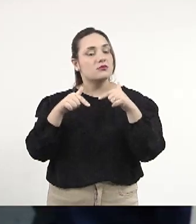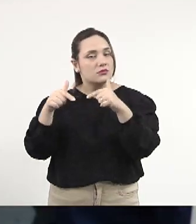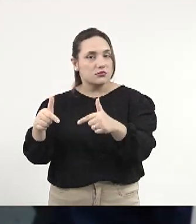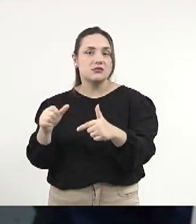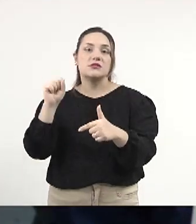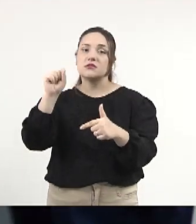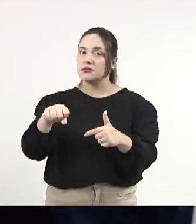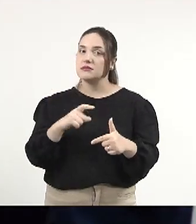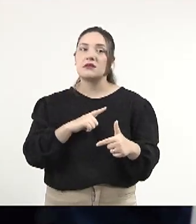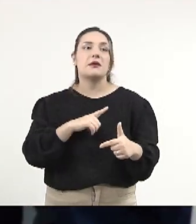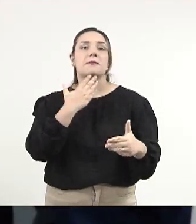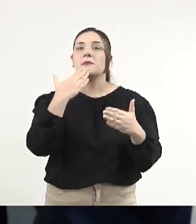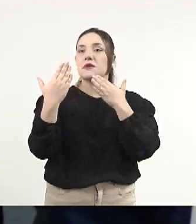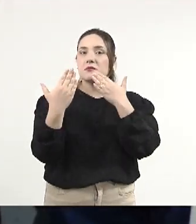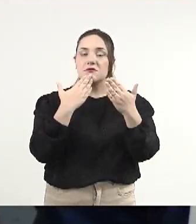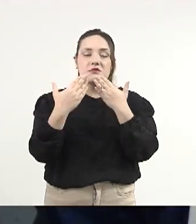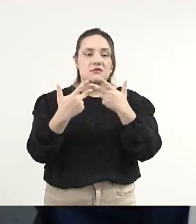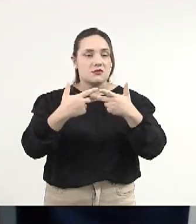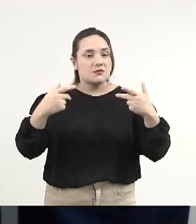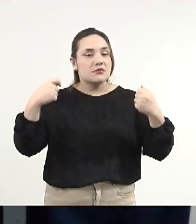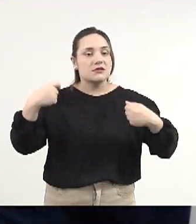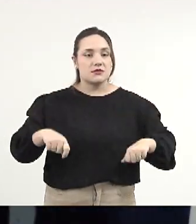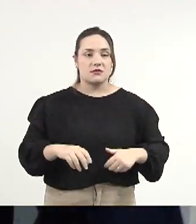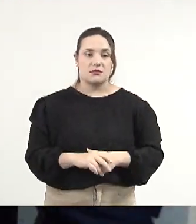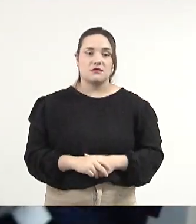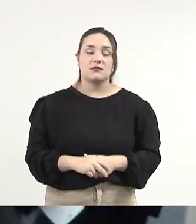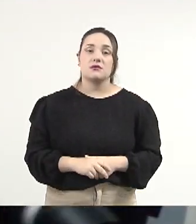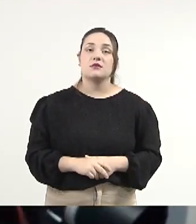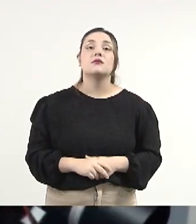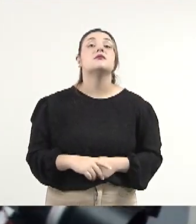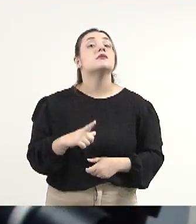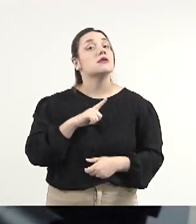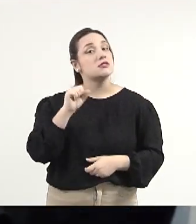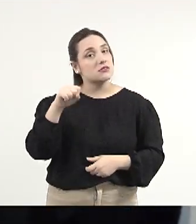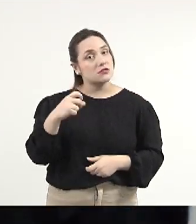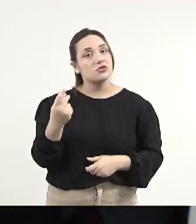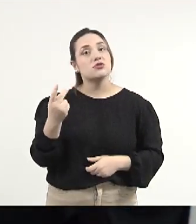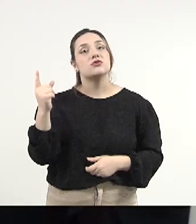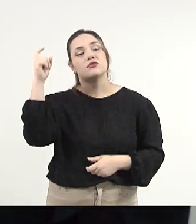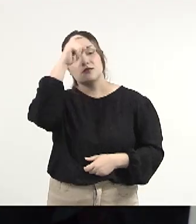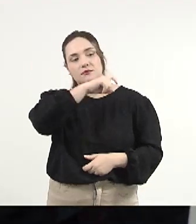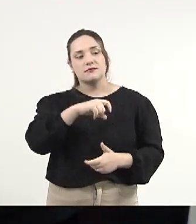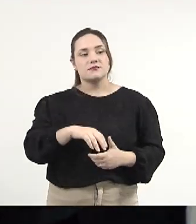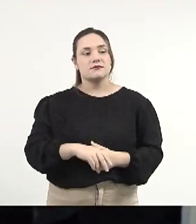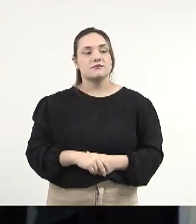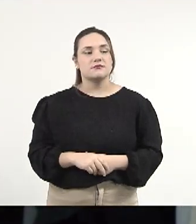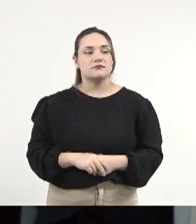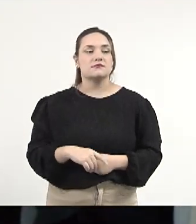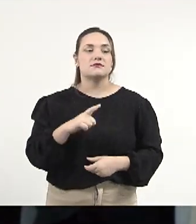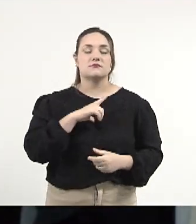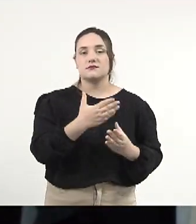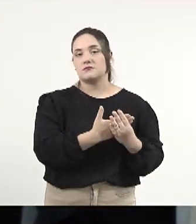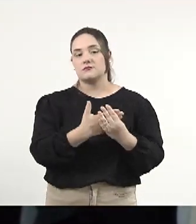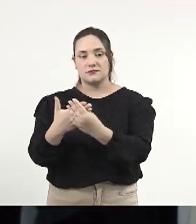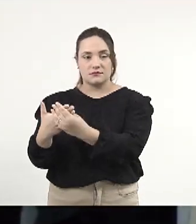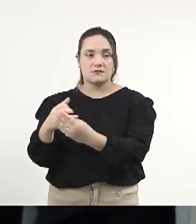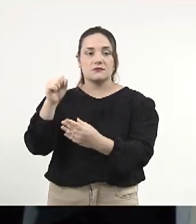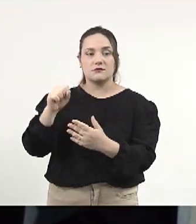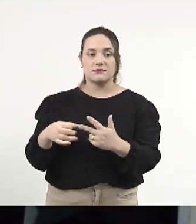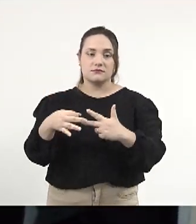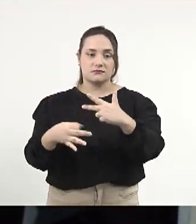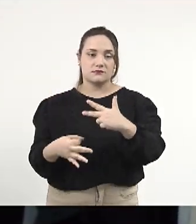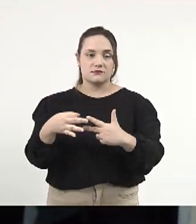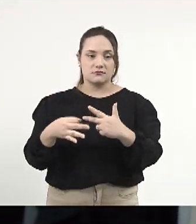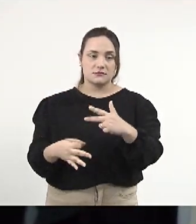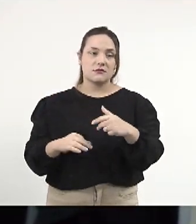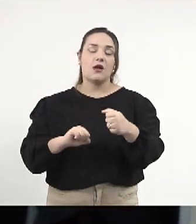vêm. Ela assume uma gestão com dificuldades financeiras, as demandas judiciais, porque o Poder Judiciário ele faz o